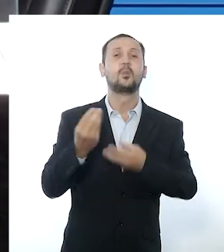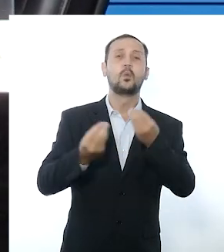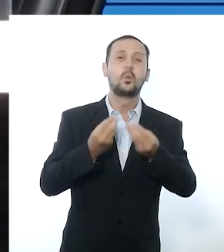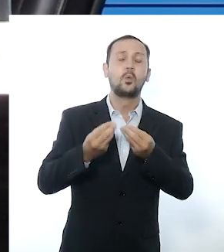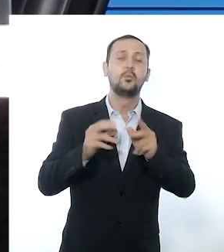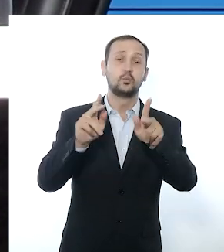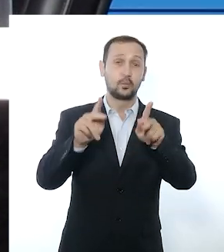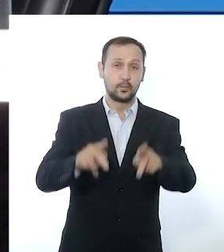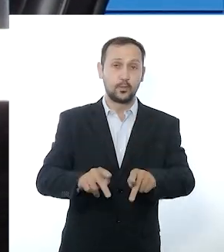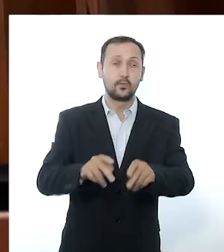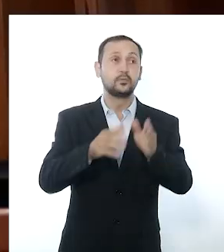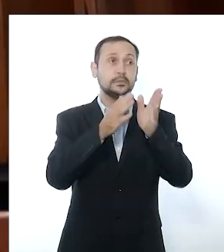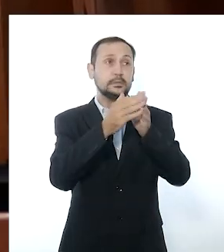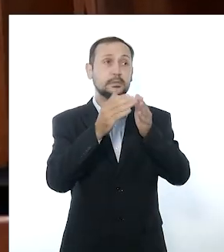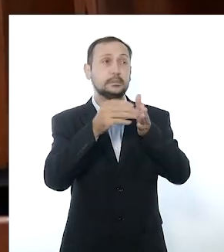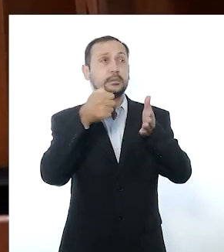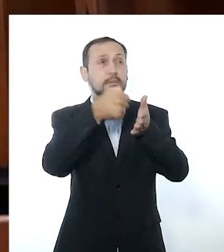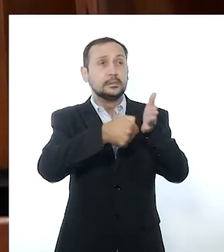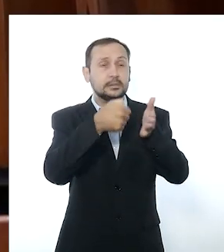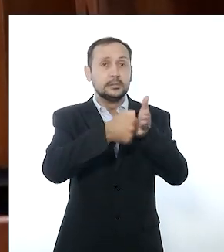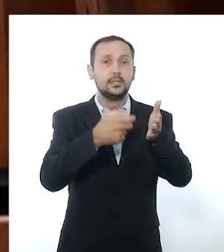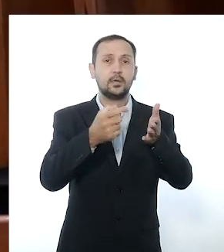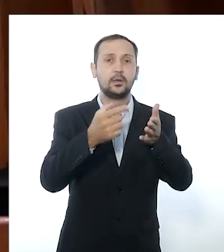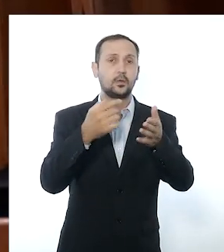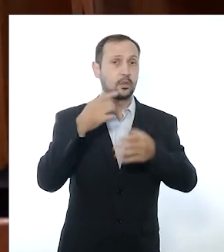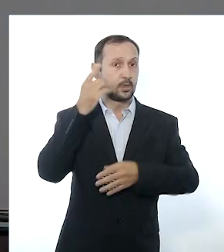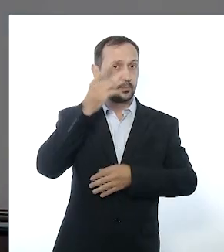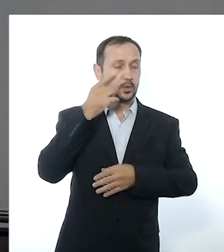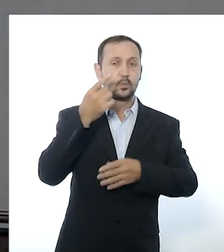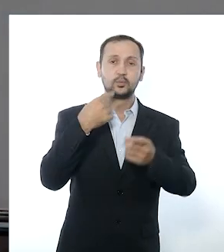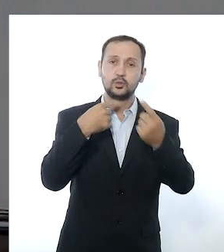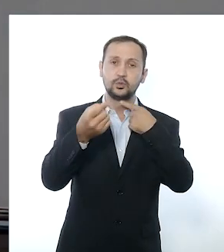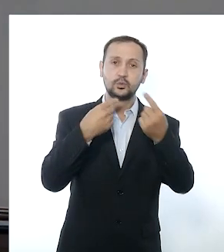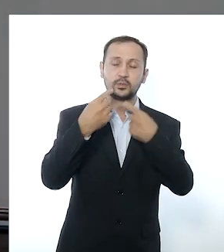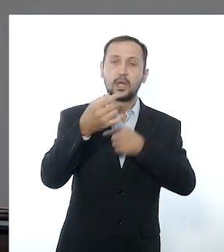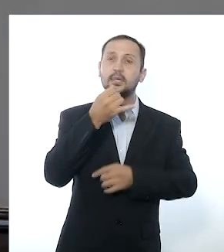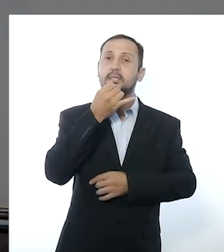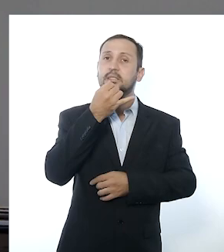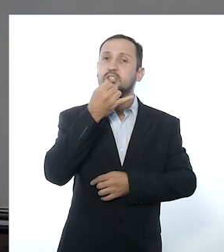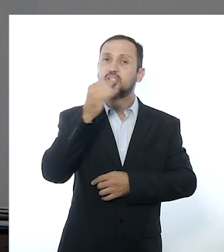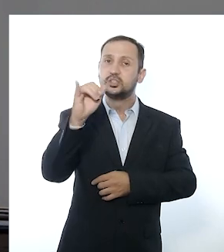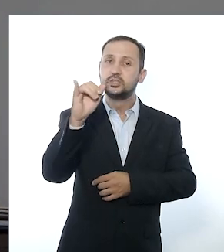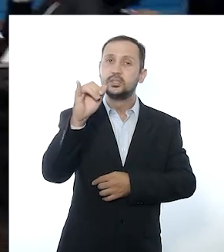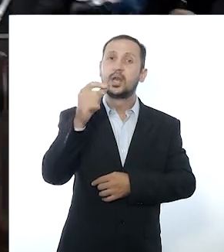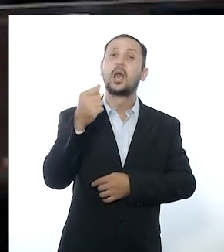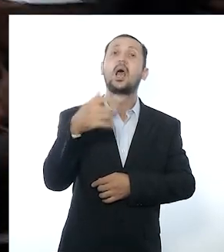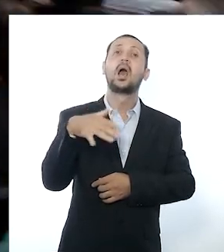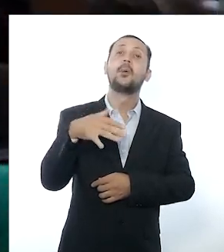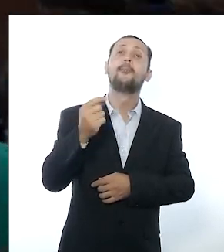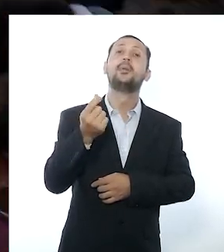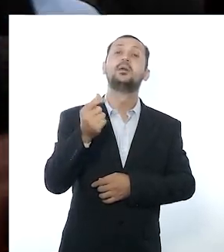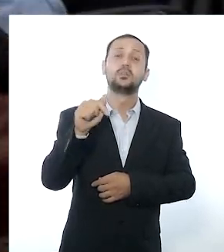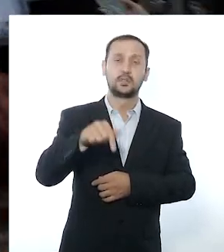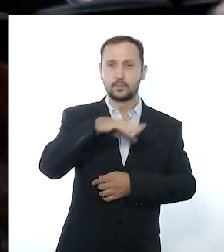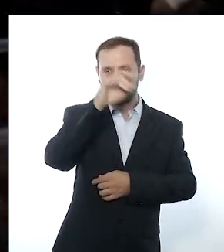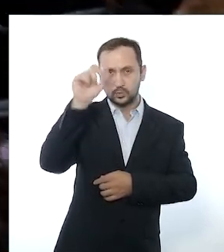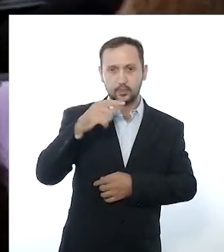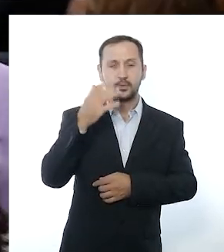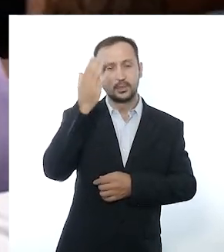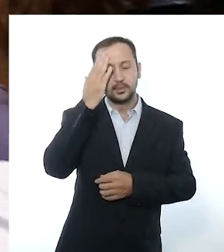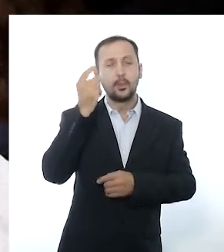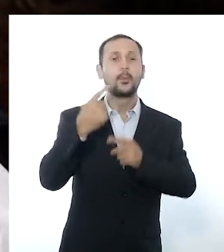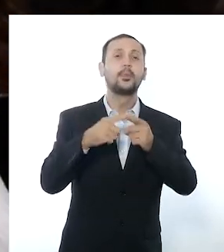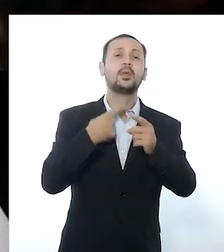população, deputados passam a discutir os custos da energia elétrica em Mato Grosso do Sul. Descobrir por que as contas